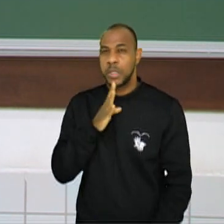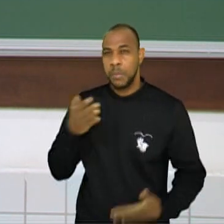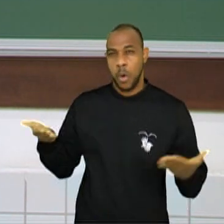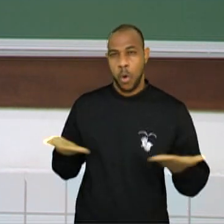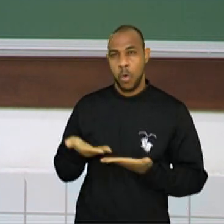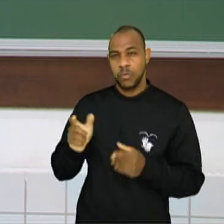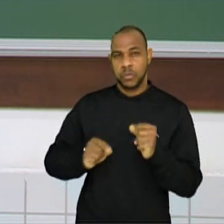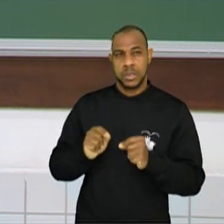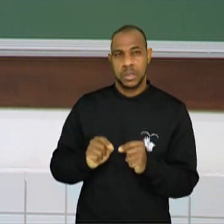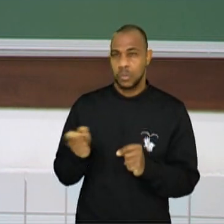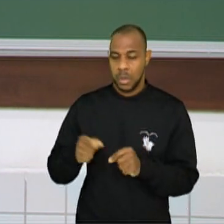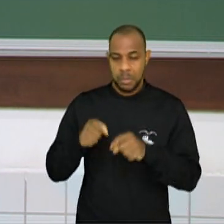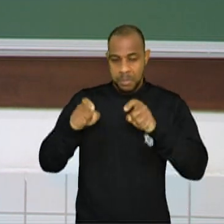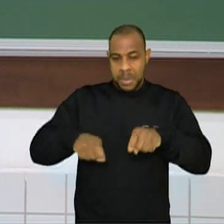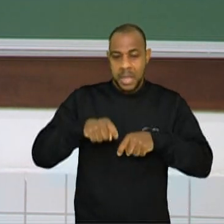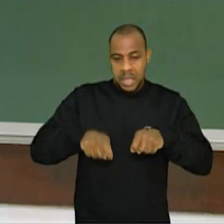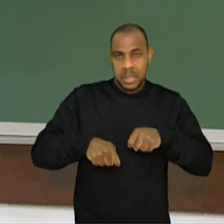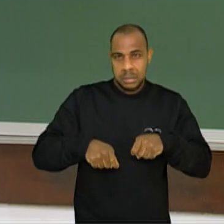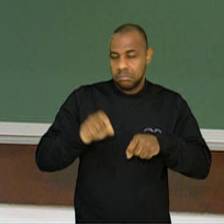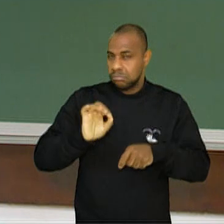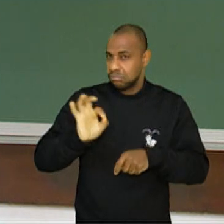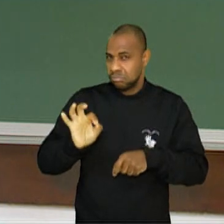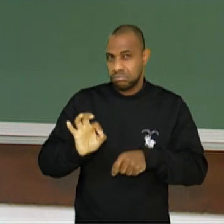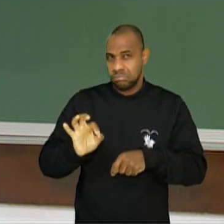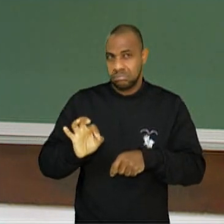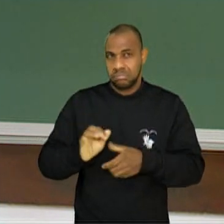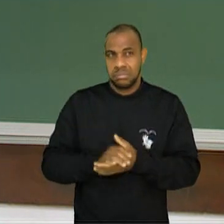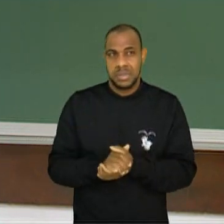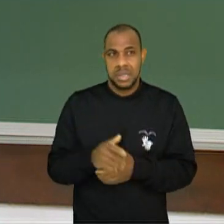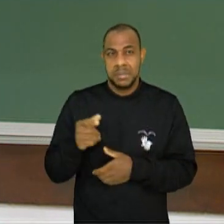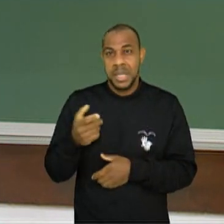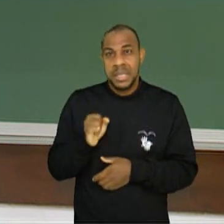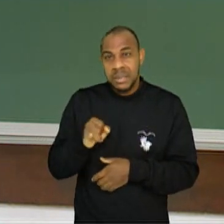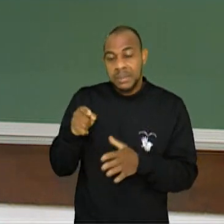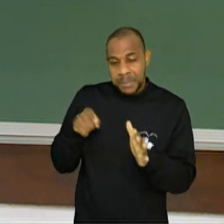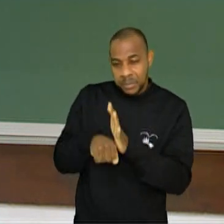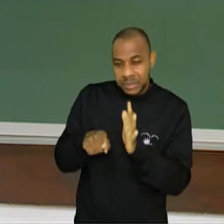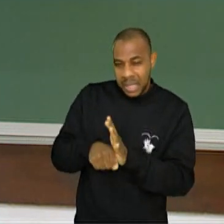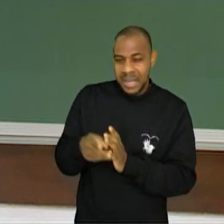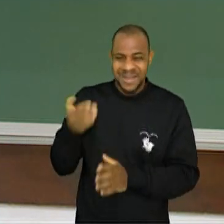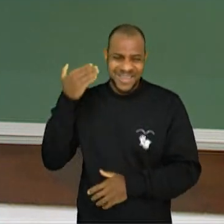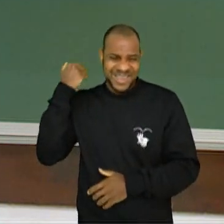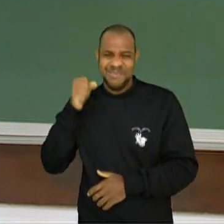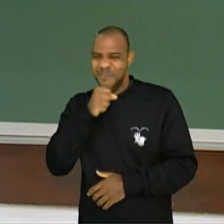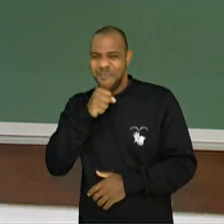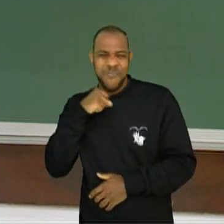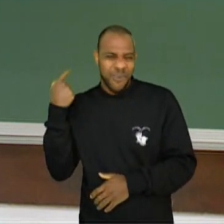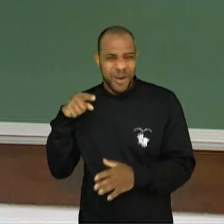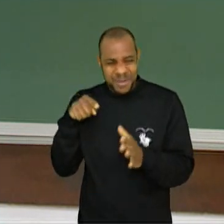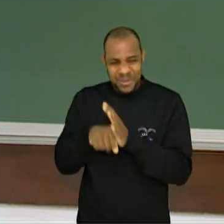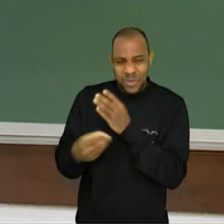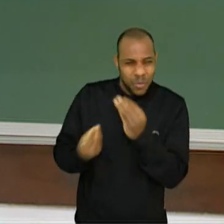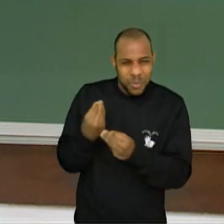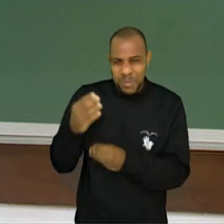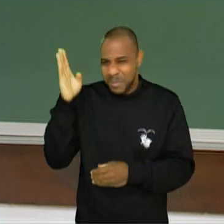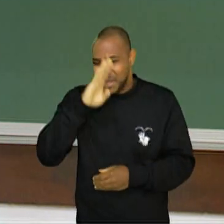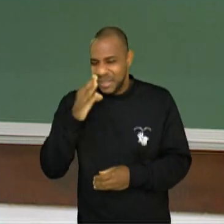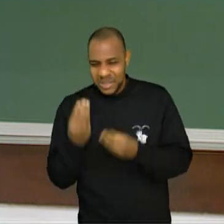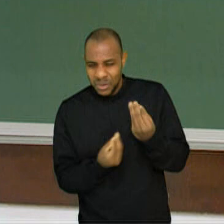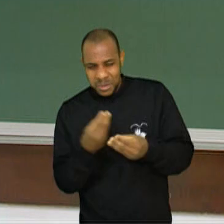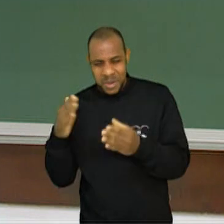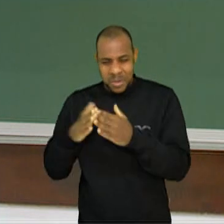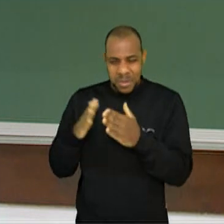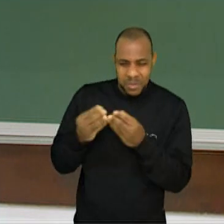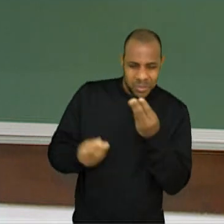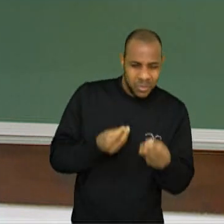vive, não é um Brasil rural. Mas, se você perguntar aí, talvez para os pais, para os avós, e se tiver